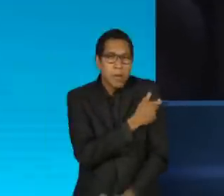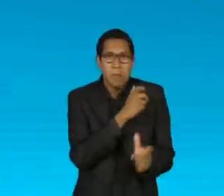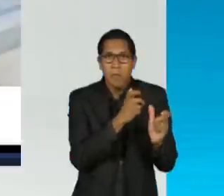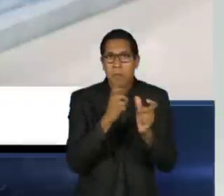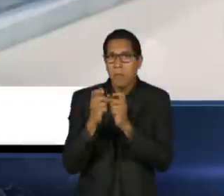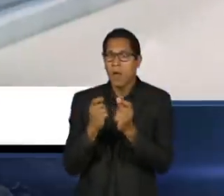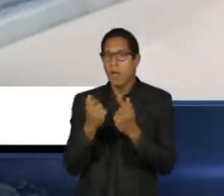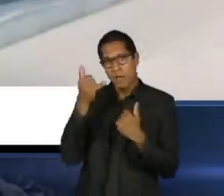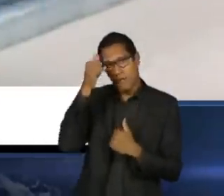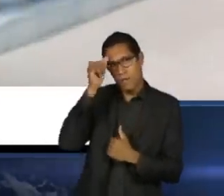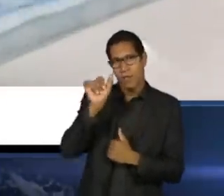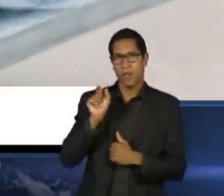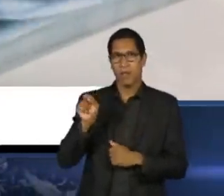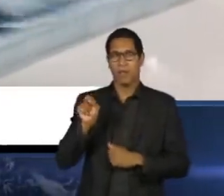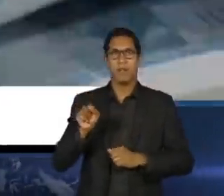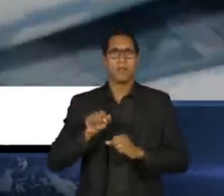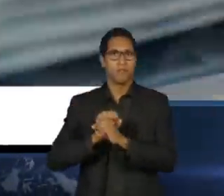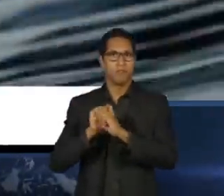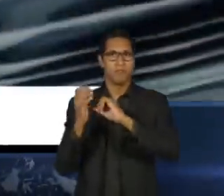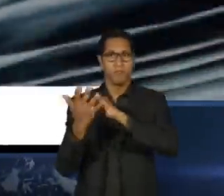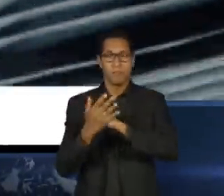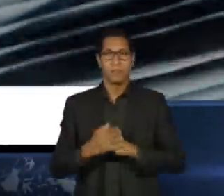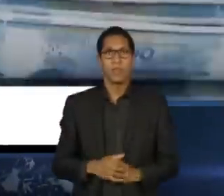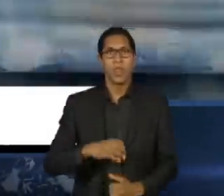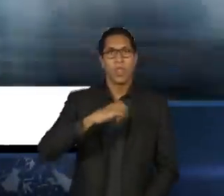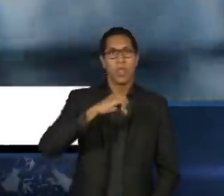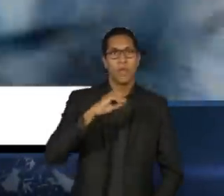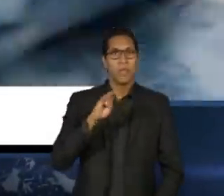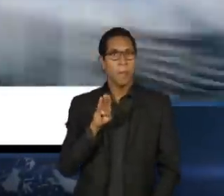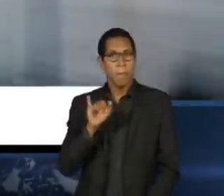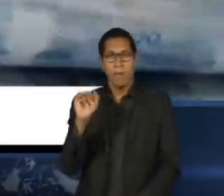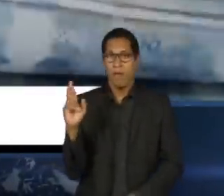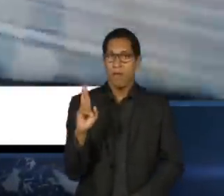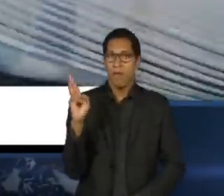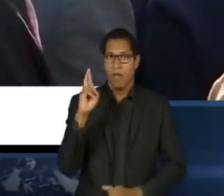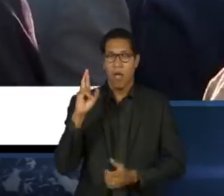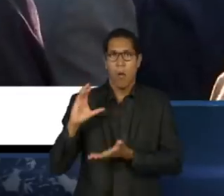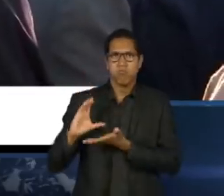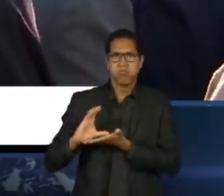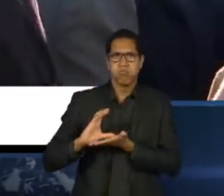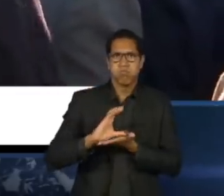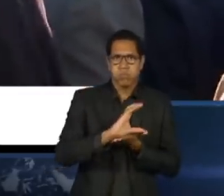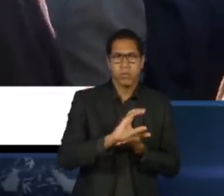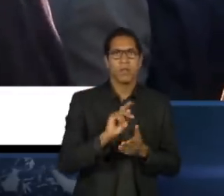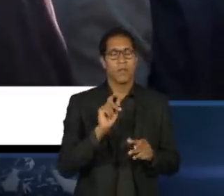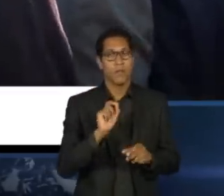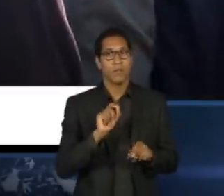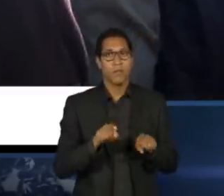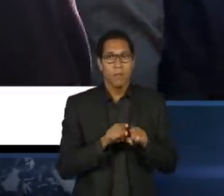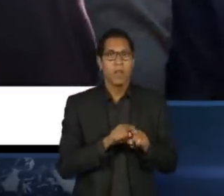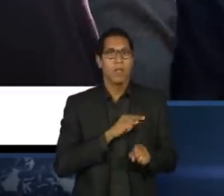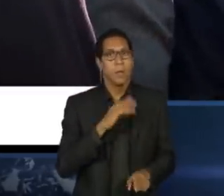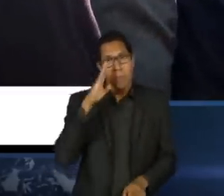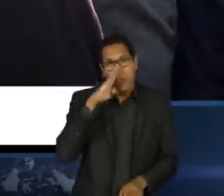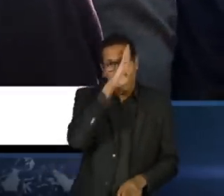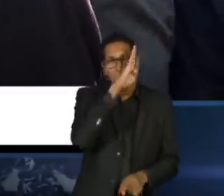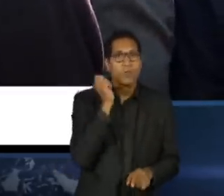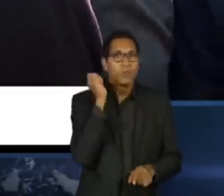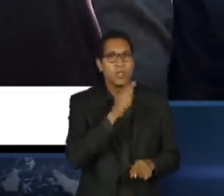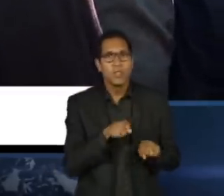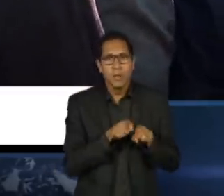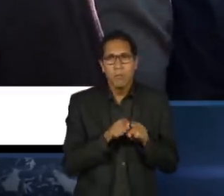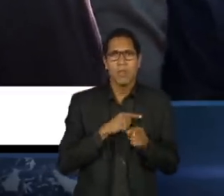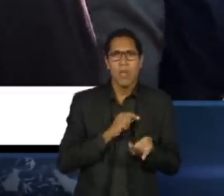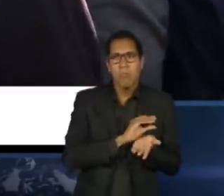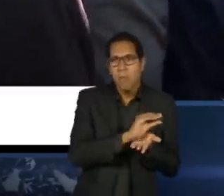atuais. 90 bilhões de reais. Essa é a montanha de dinheiro público que pode render apoios diversos à reeleição de